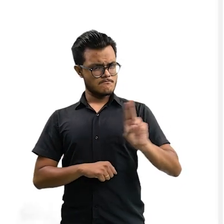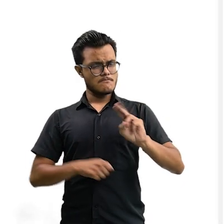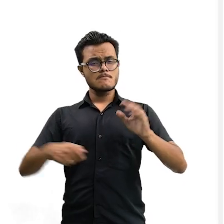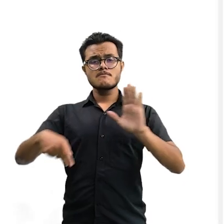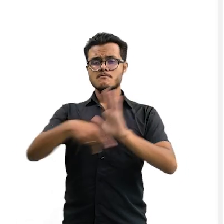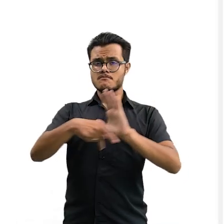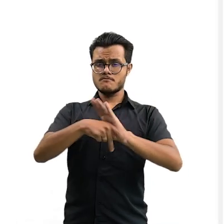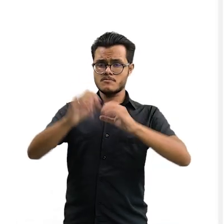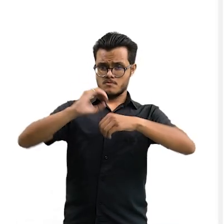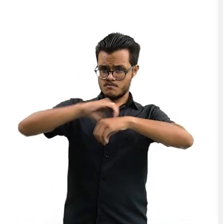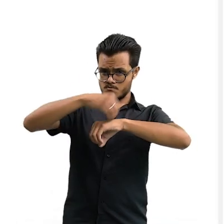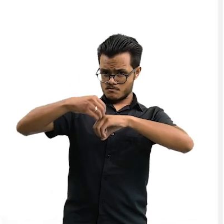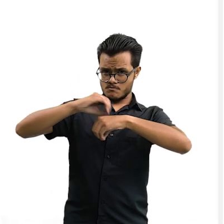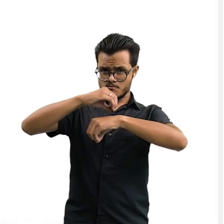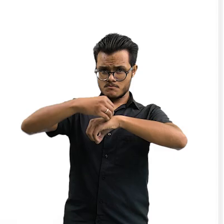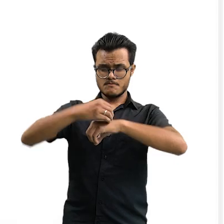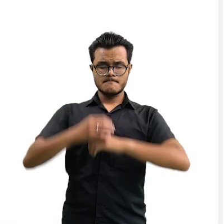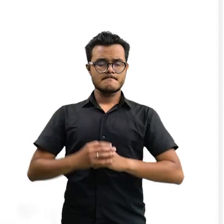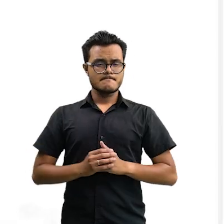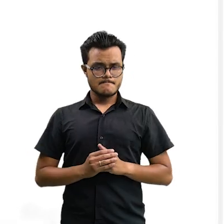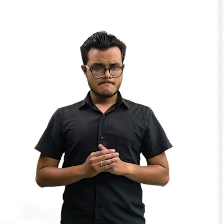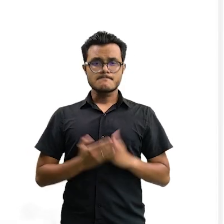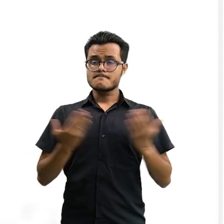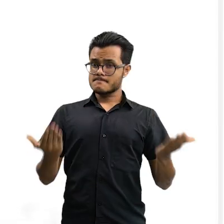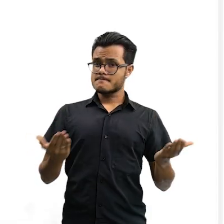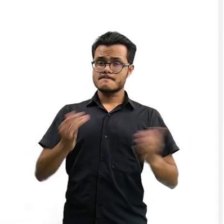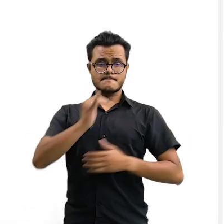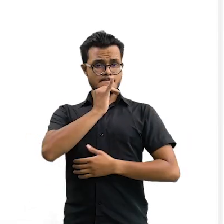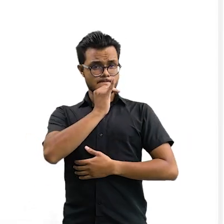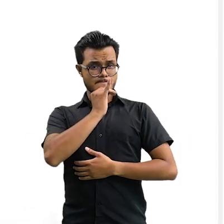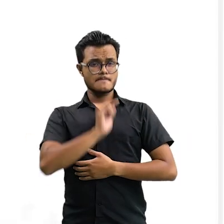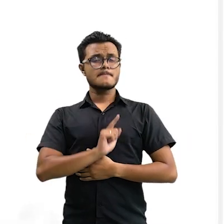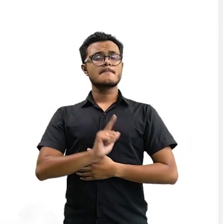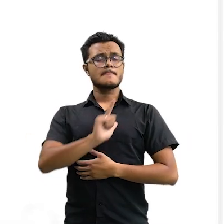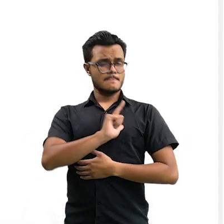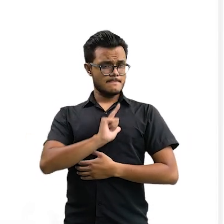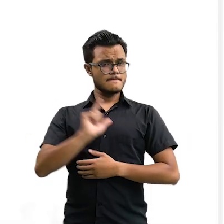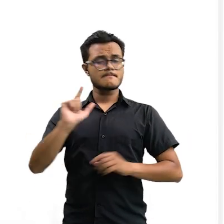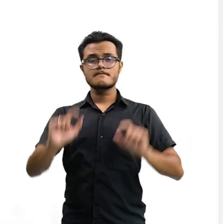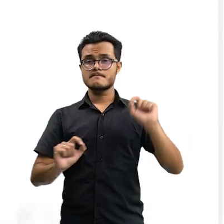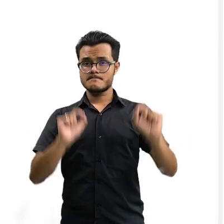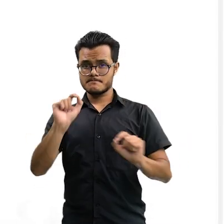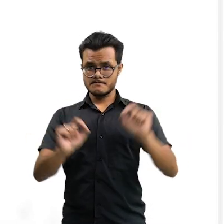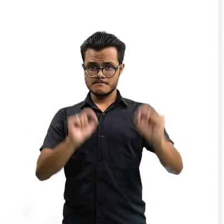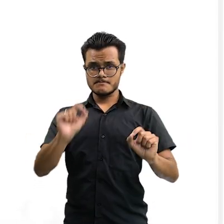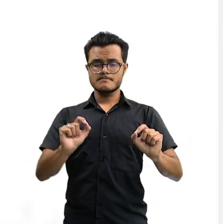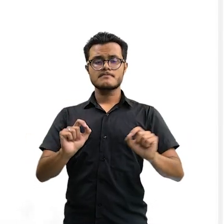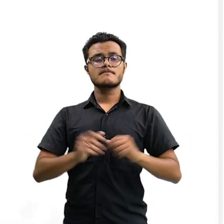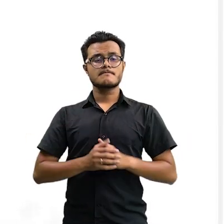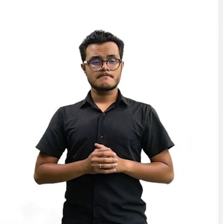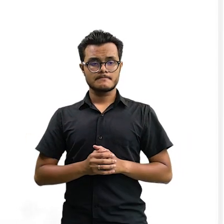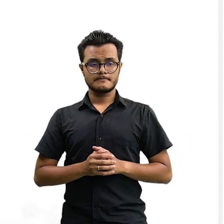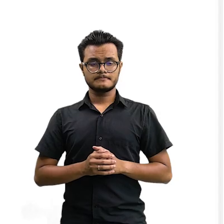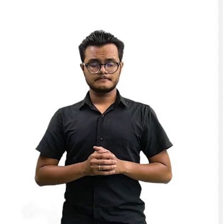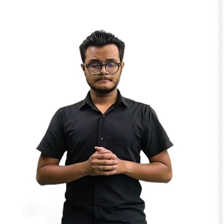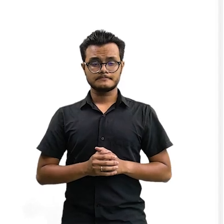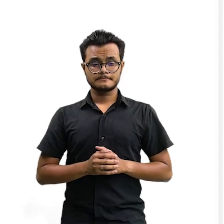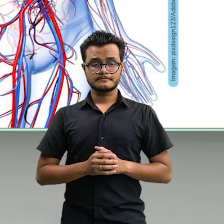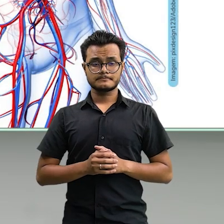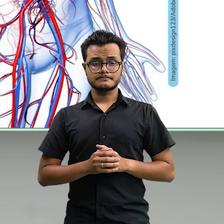Monóxicarboxi, certo? Então, nesse caso, a gente tem a oxihemoglobina, onde a gente